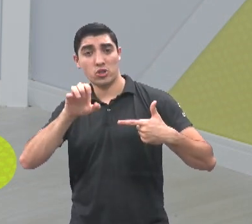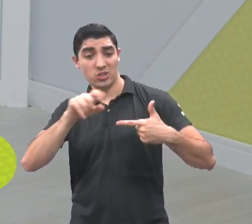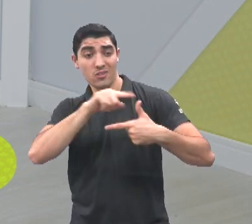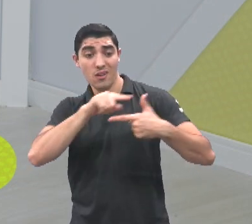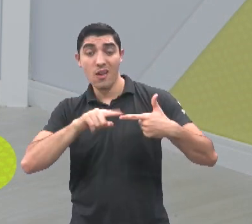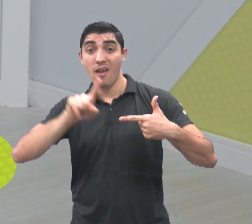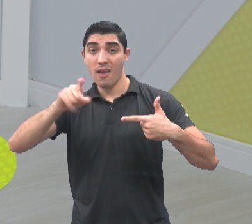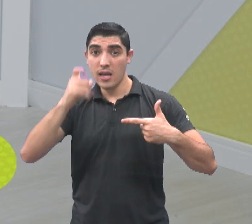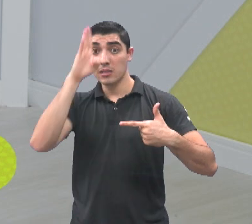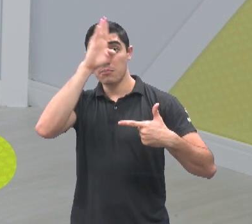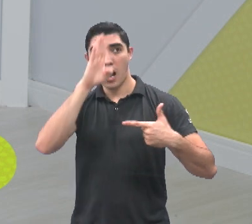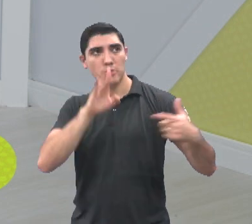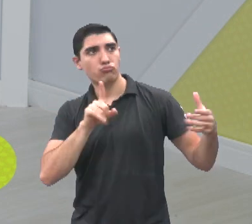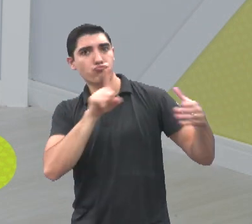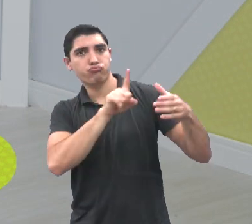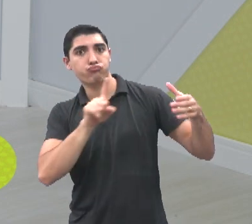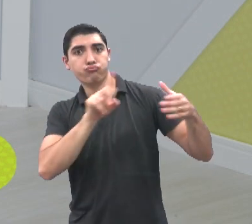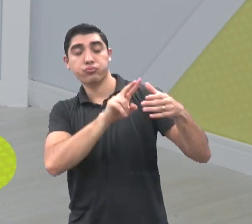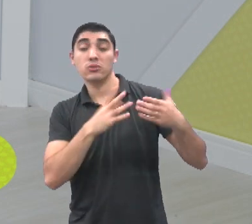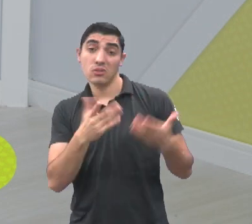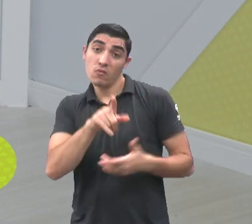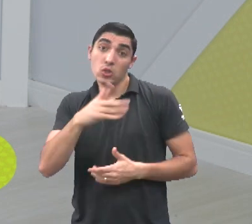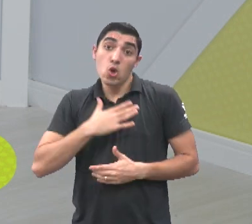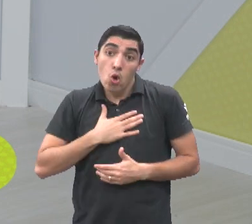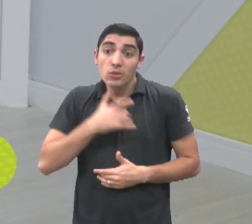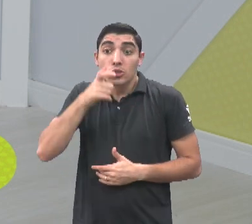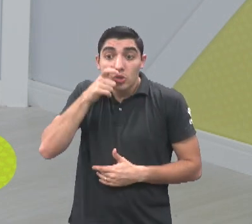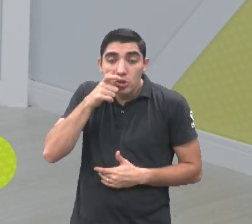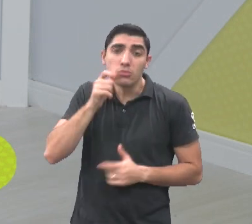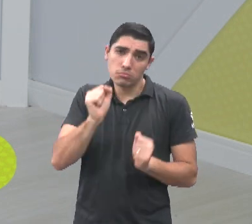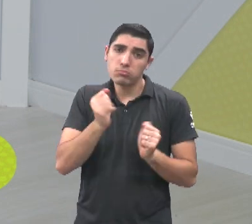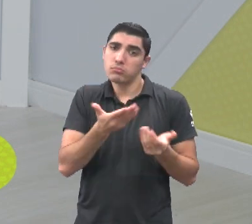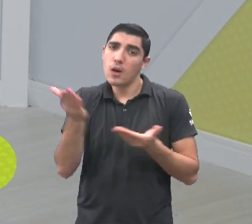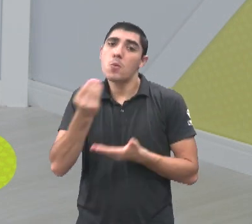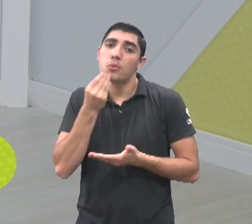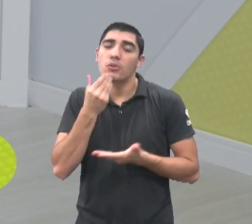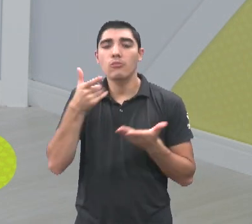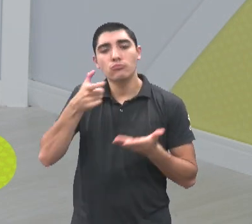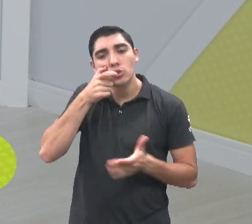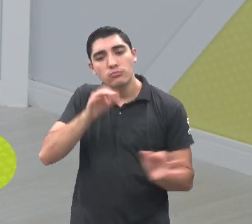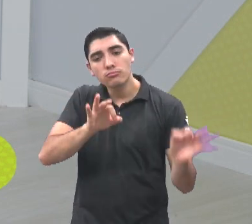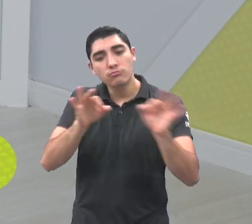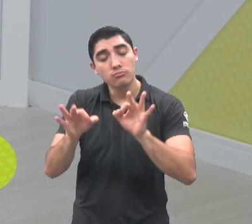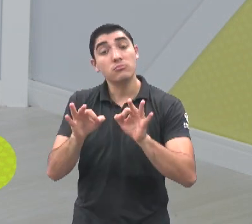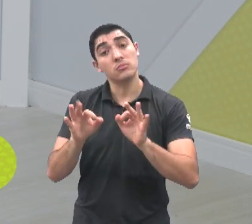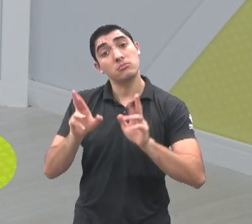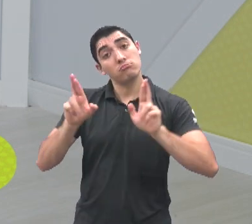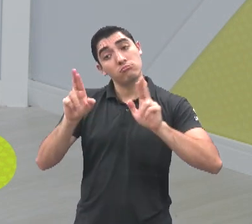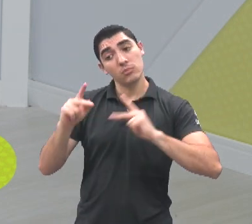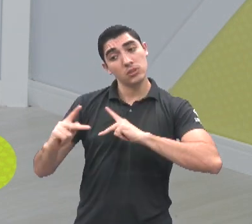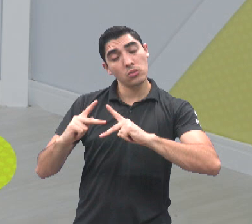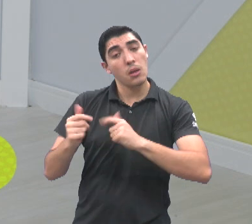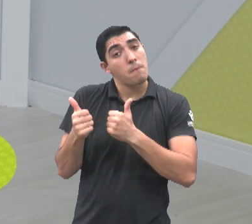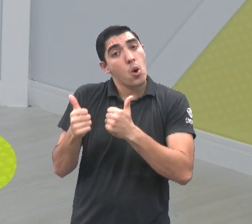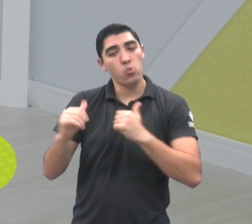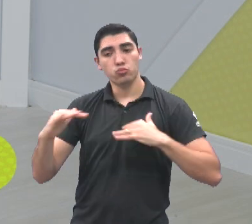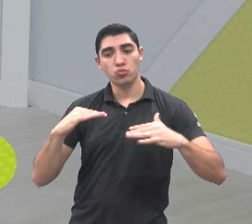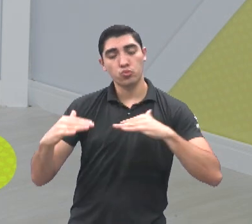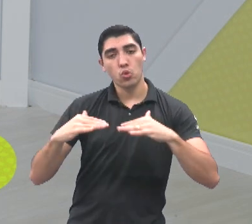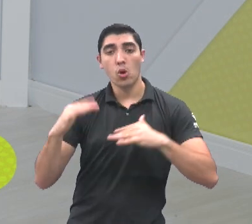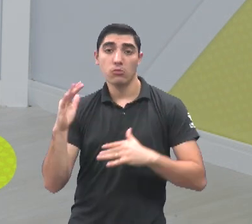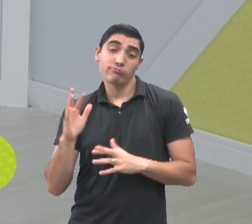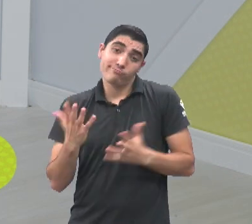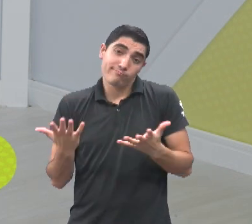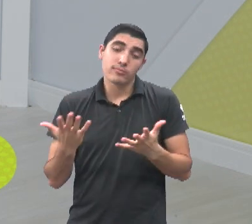pena conferir para quem gosta de vôlei. Vamos torcer por uma vitória ou pelo menos uma boa apresentação da equipe